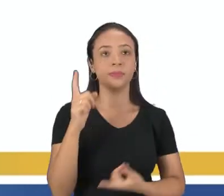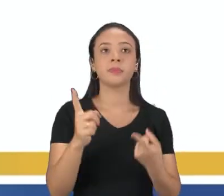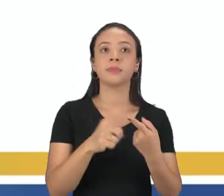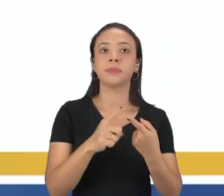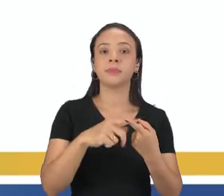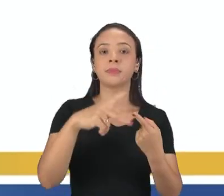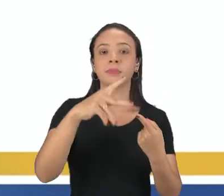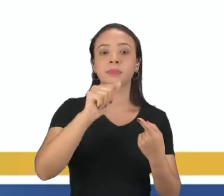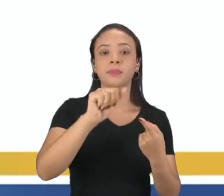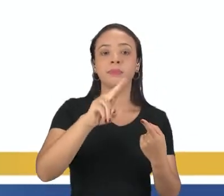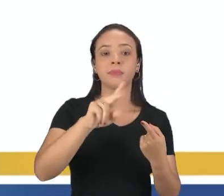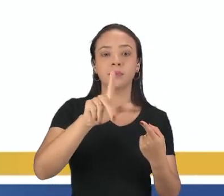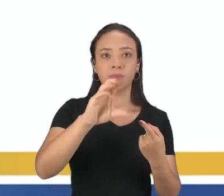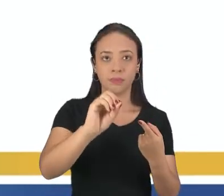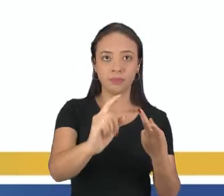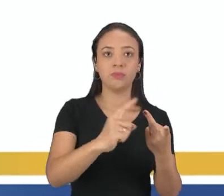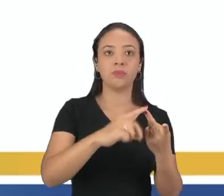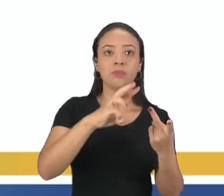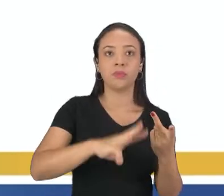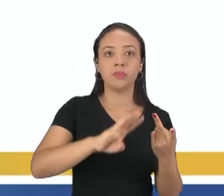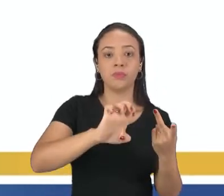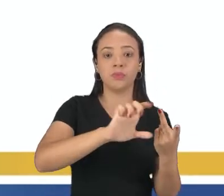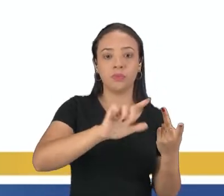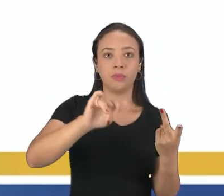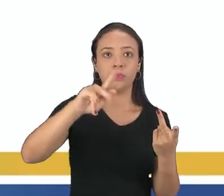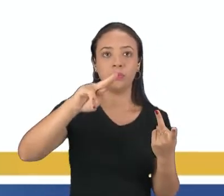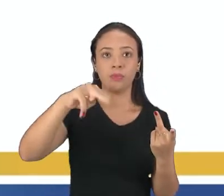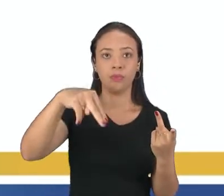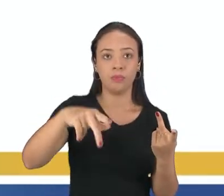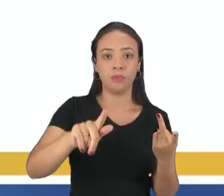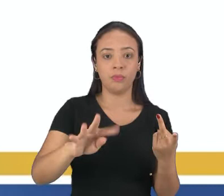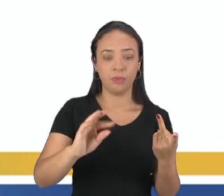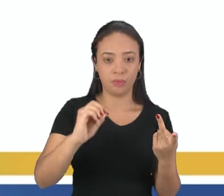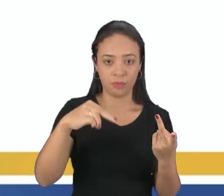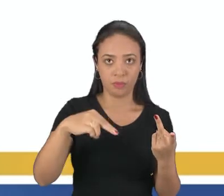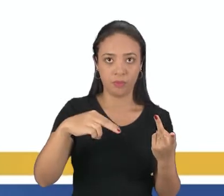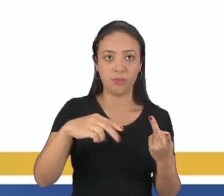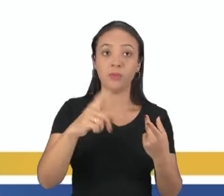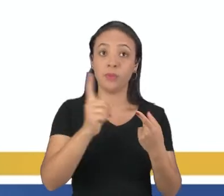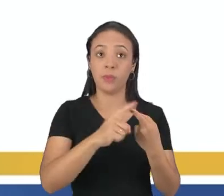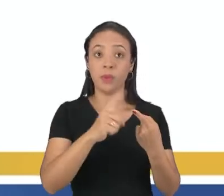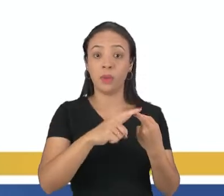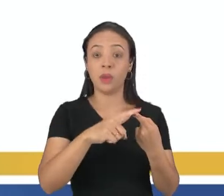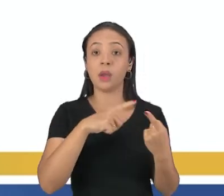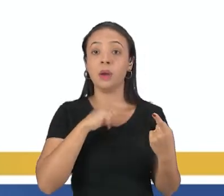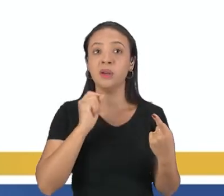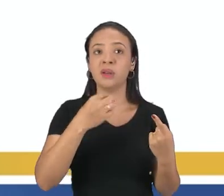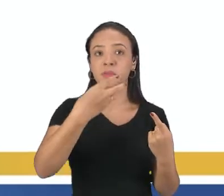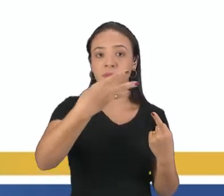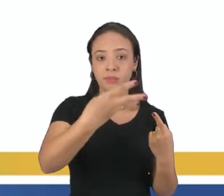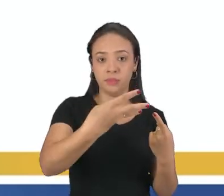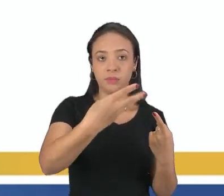analisar. Temos Paulo, Wellington e Henrique. Qual a temperatura de Paulo?